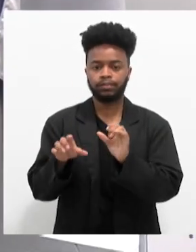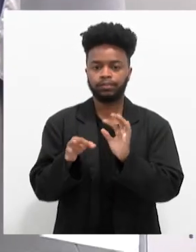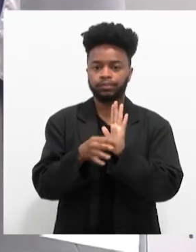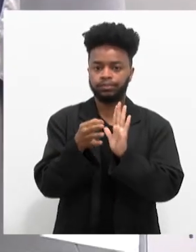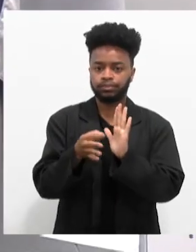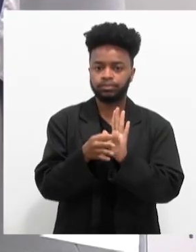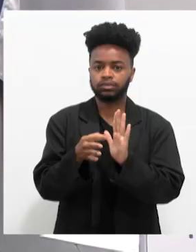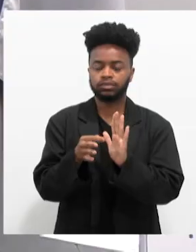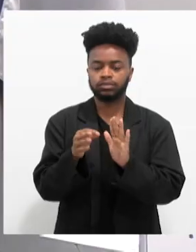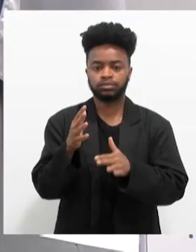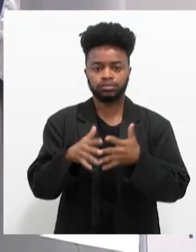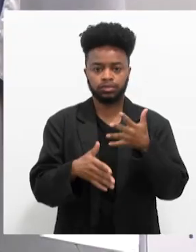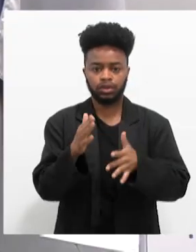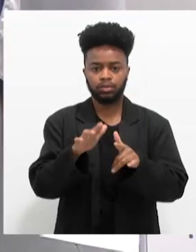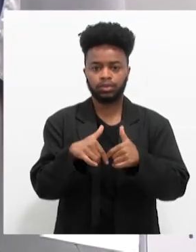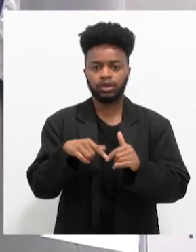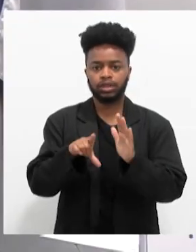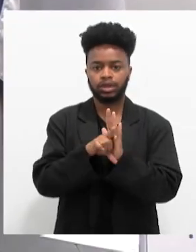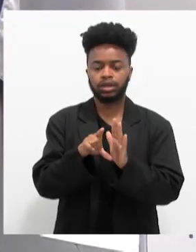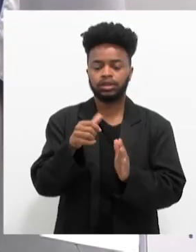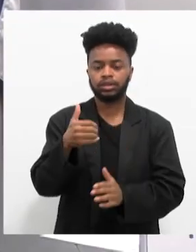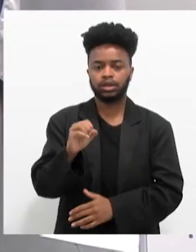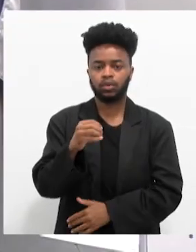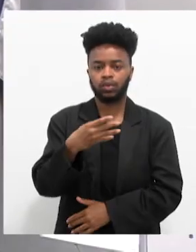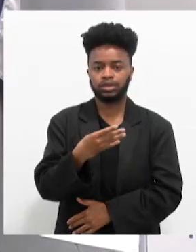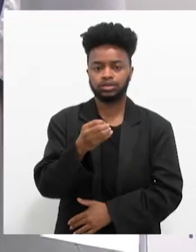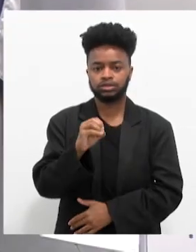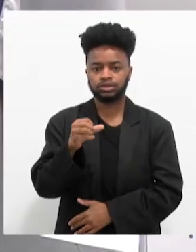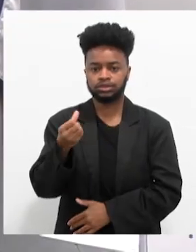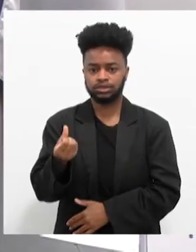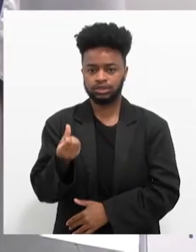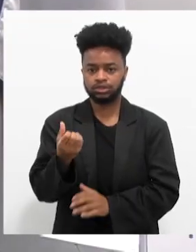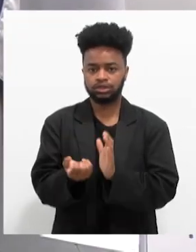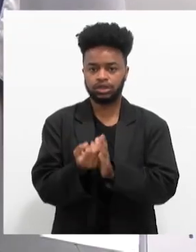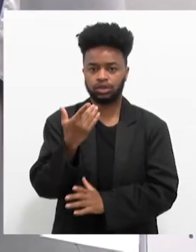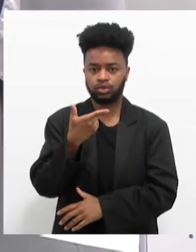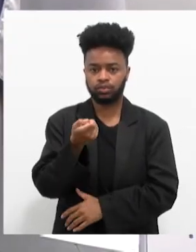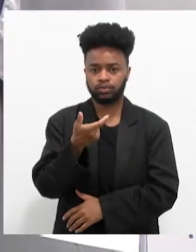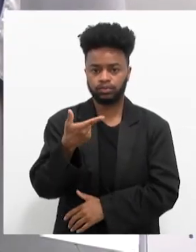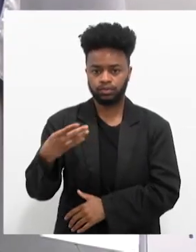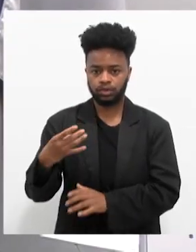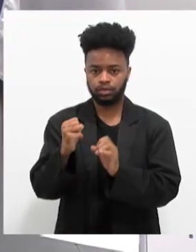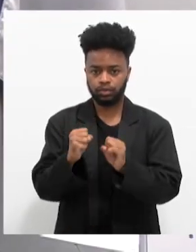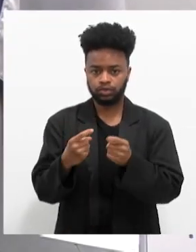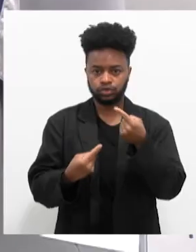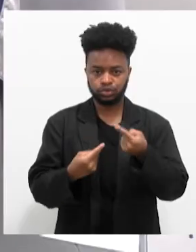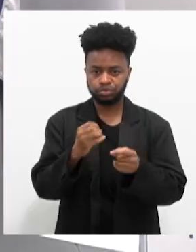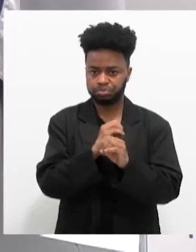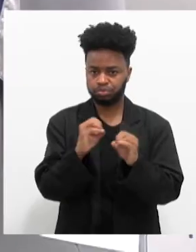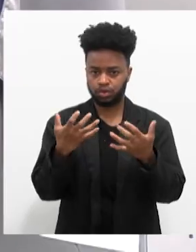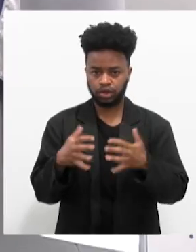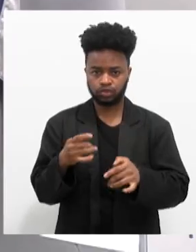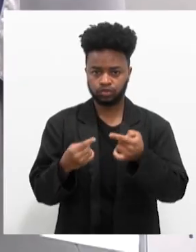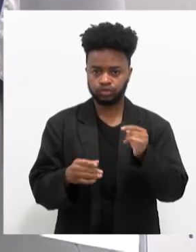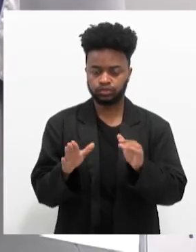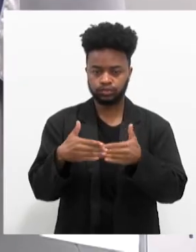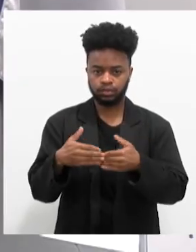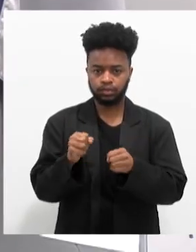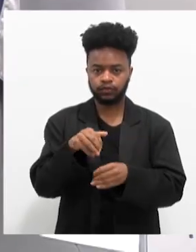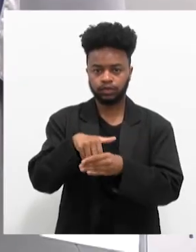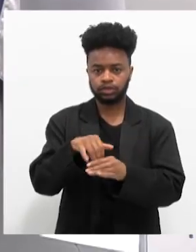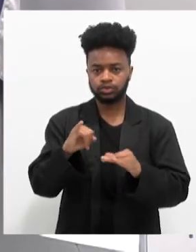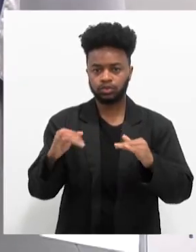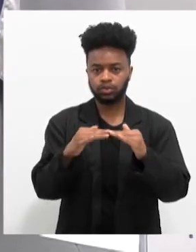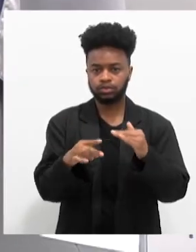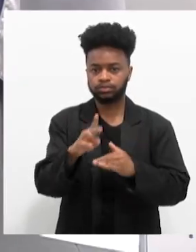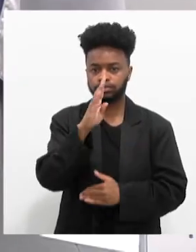pela prejudicabilidade em razão da lei 10.416, de 10 de junho de 24, em discussão. Não havendo quem queira discutir, encerrada a discussão e votação, os senhores que aprovam permaneçam